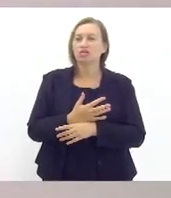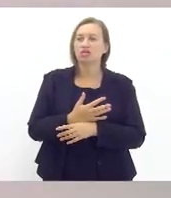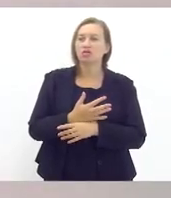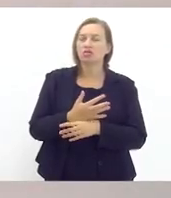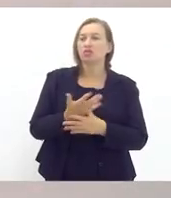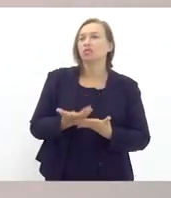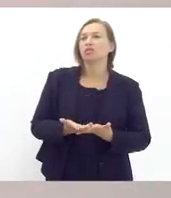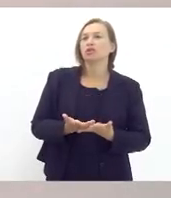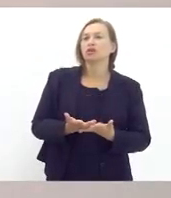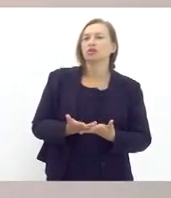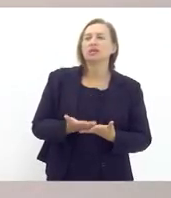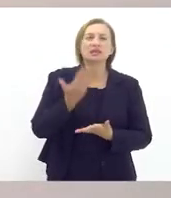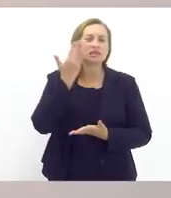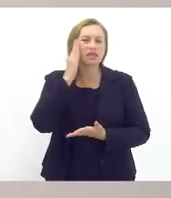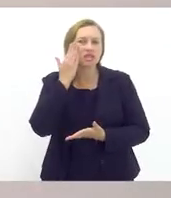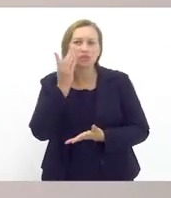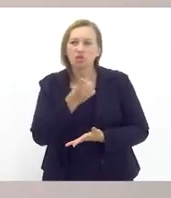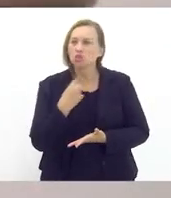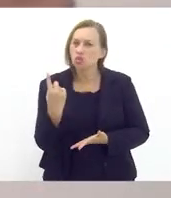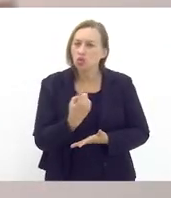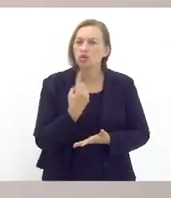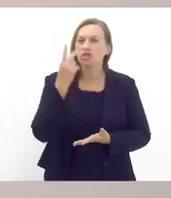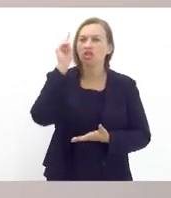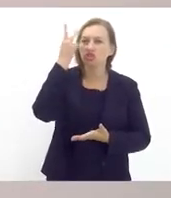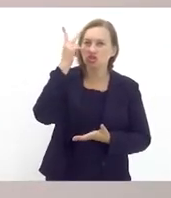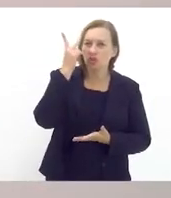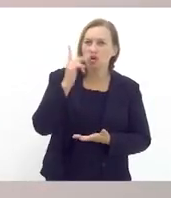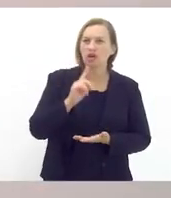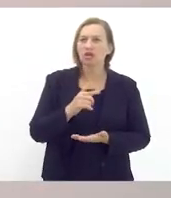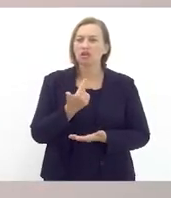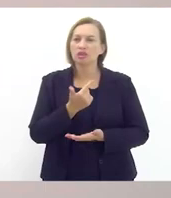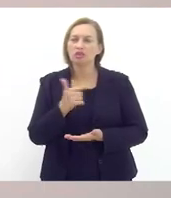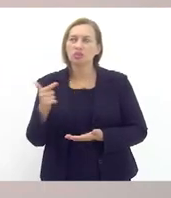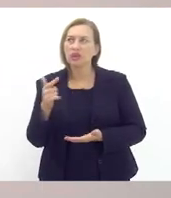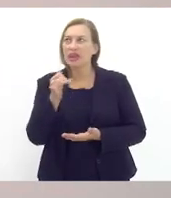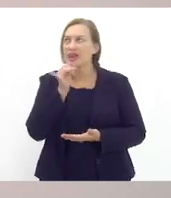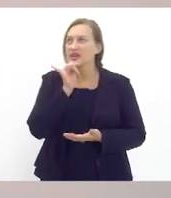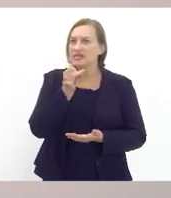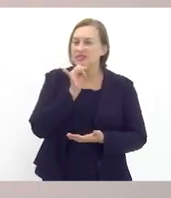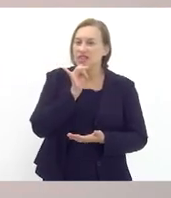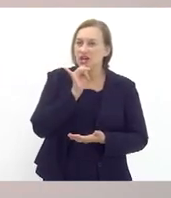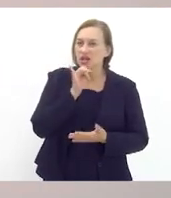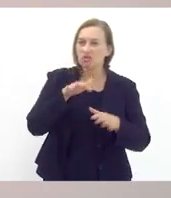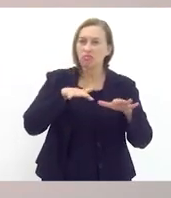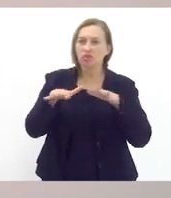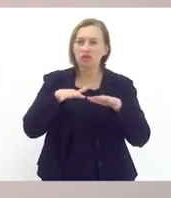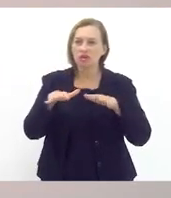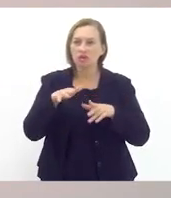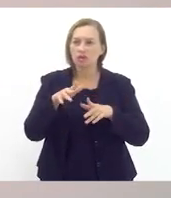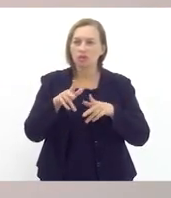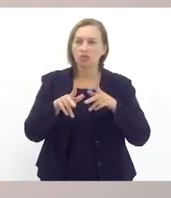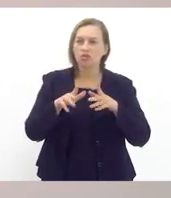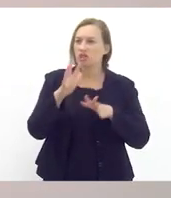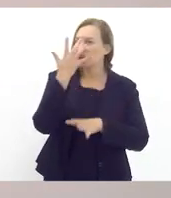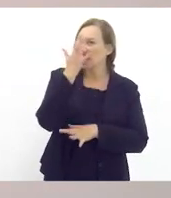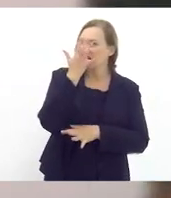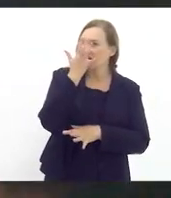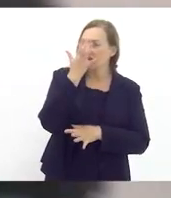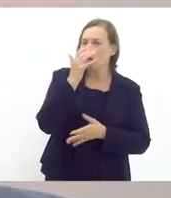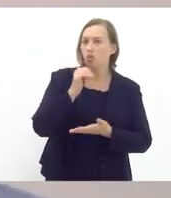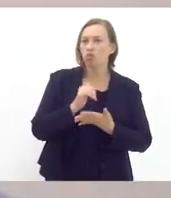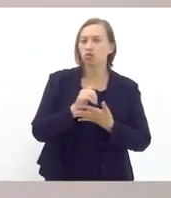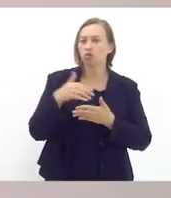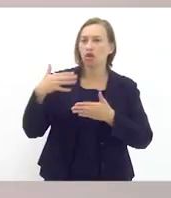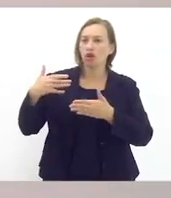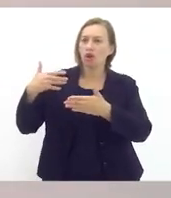fruto justamente dessa compreensão Nossa histórica não existe por exemplo manifestações populares de carnaval né